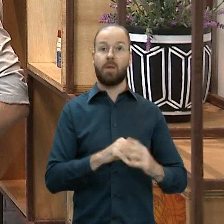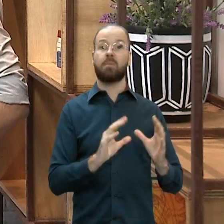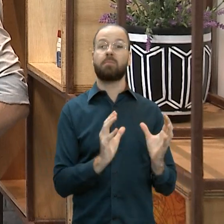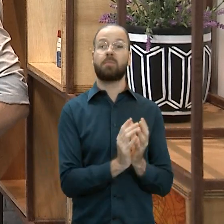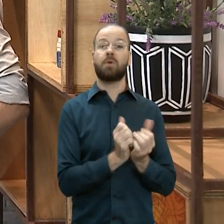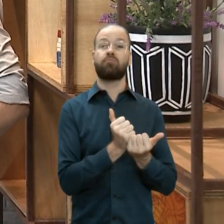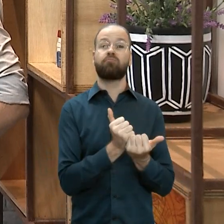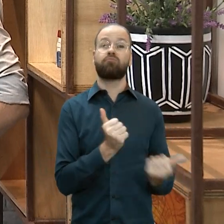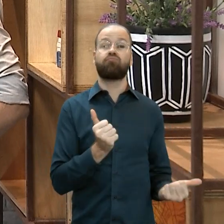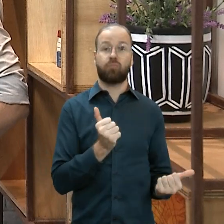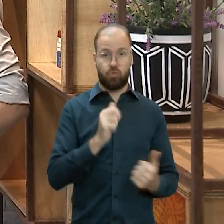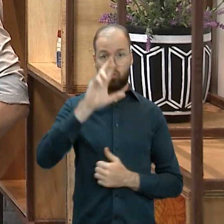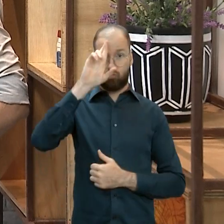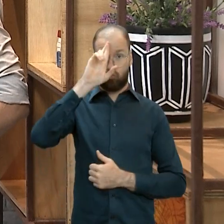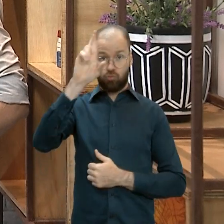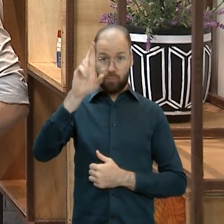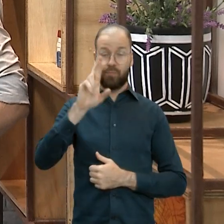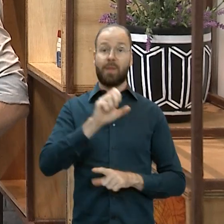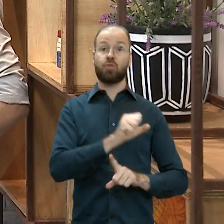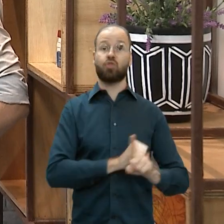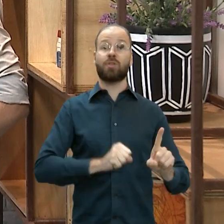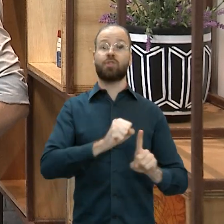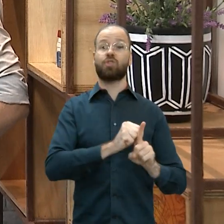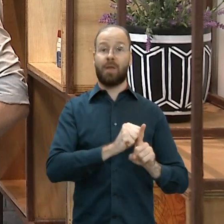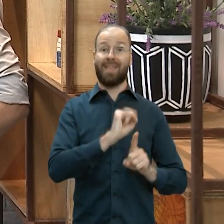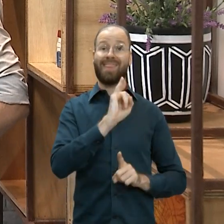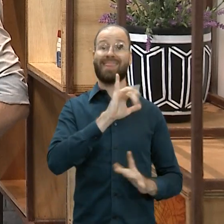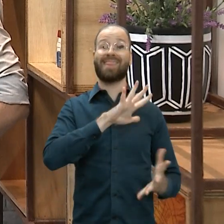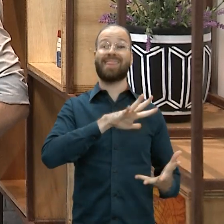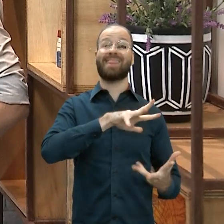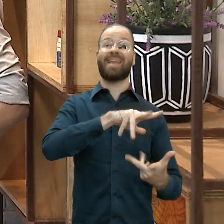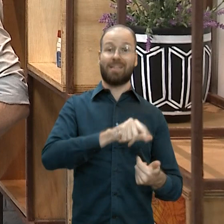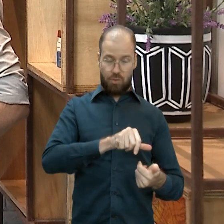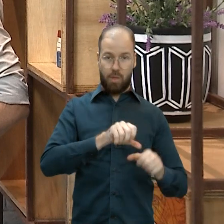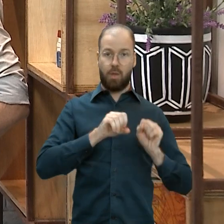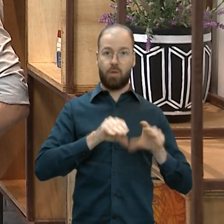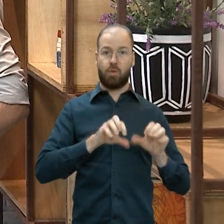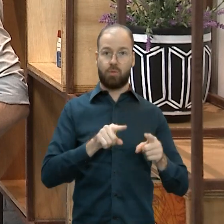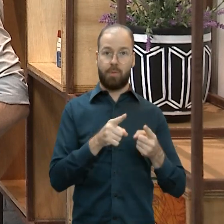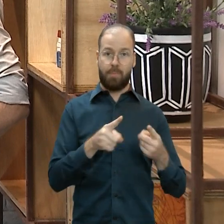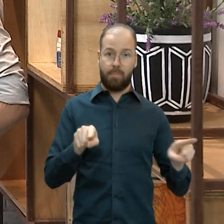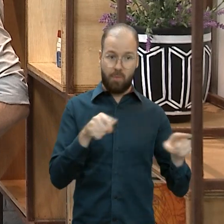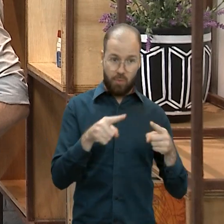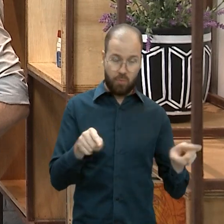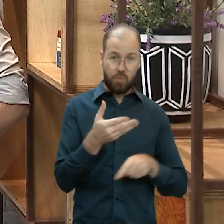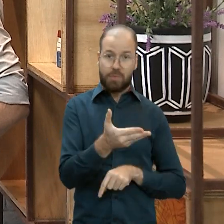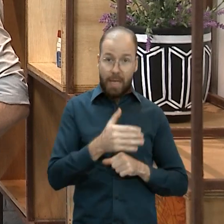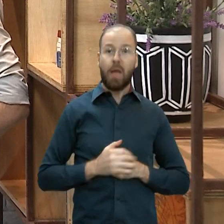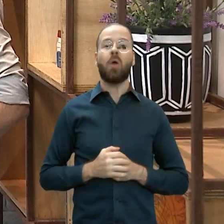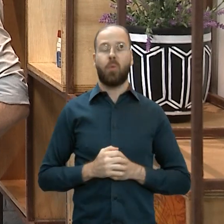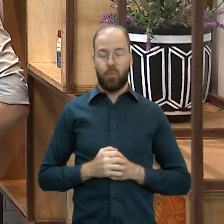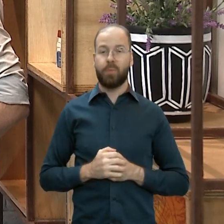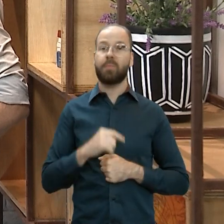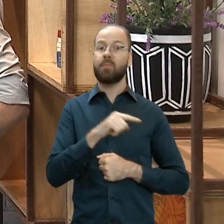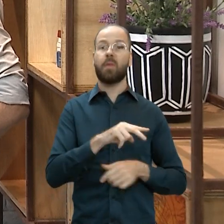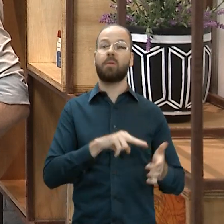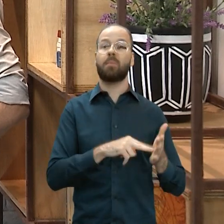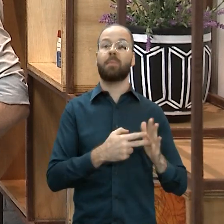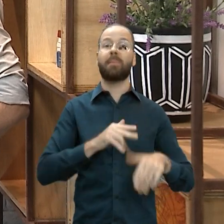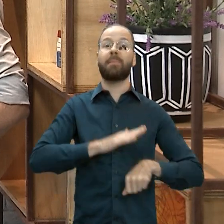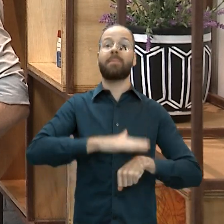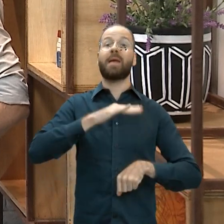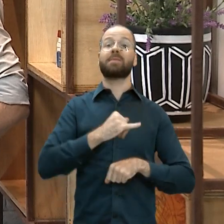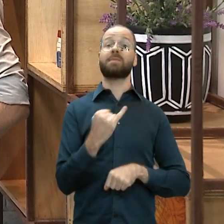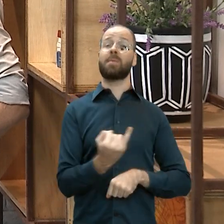da Sociedade Internacional de Educação Musical, né? International Society for Music Education, que é a mais